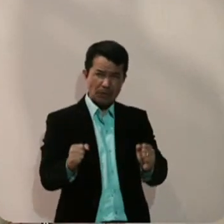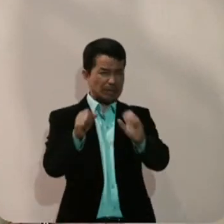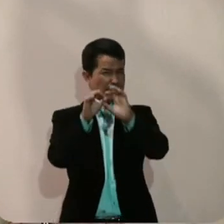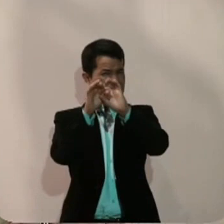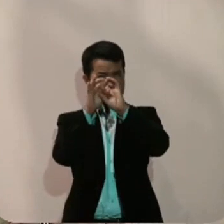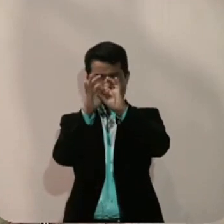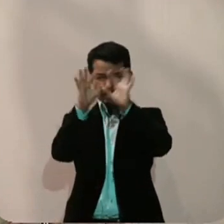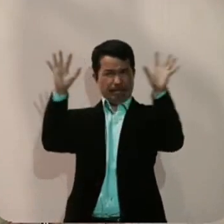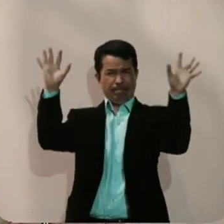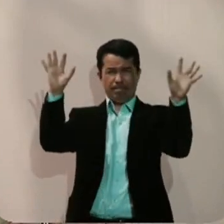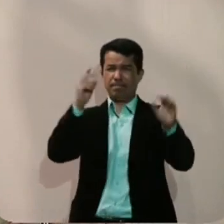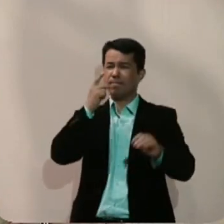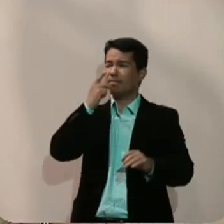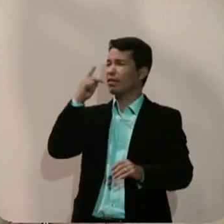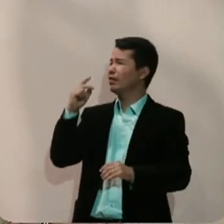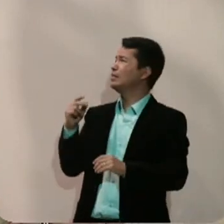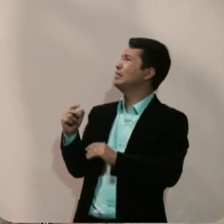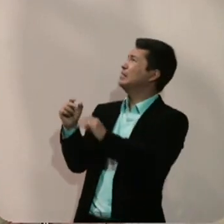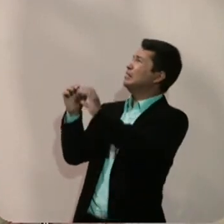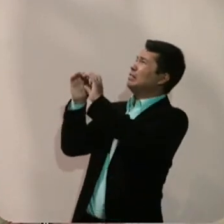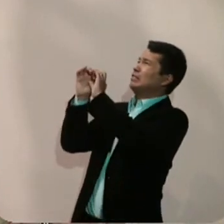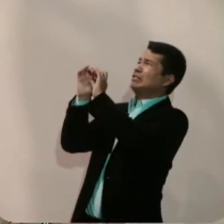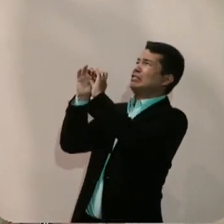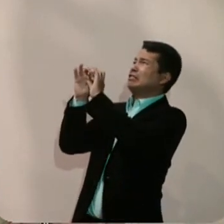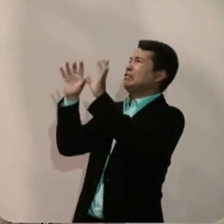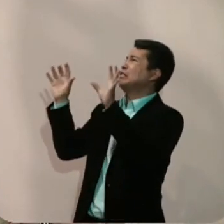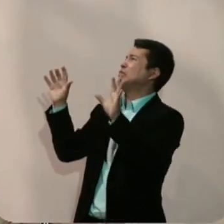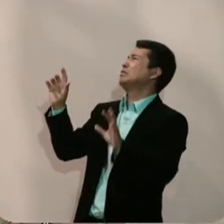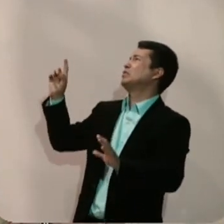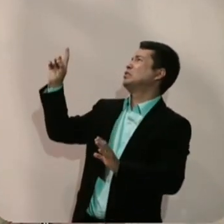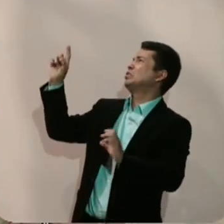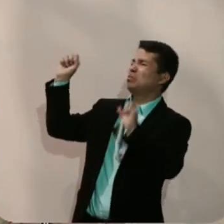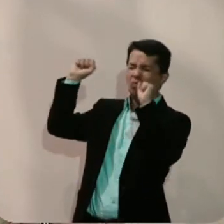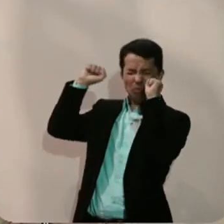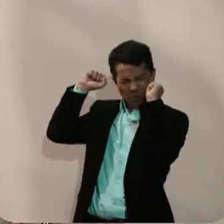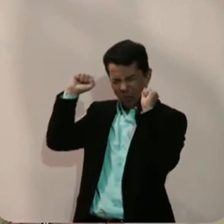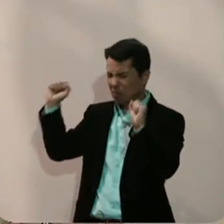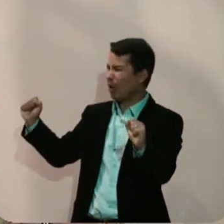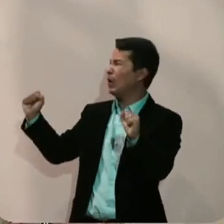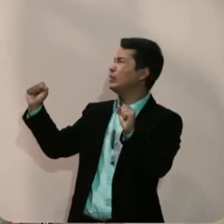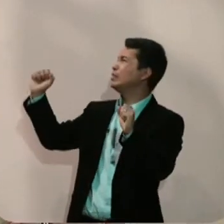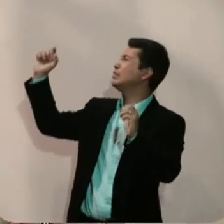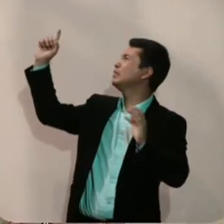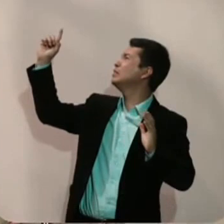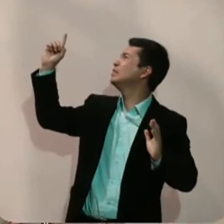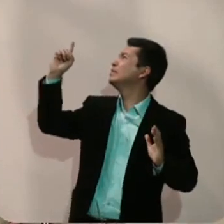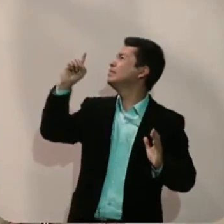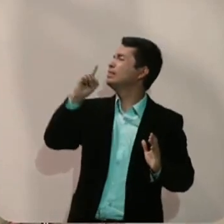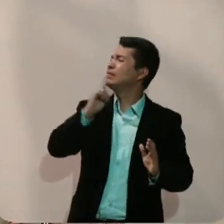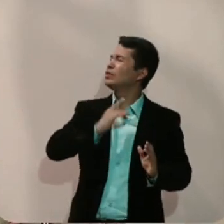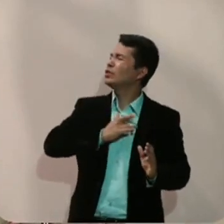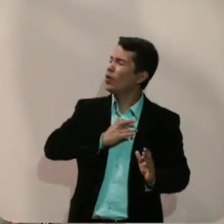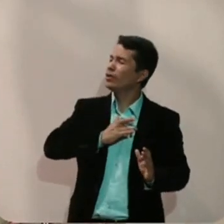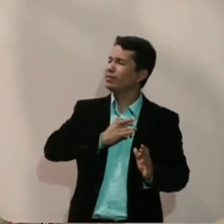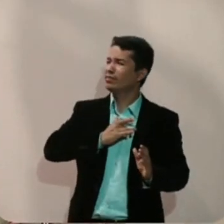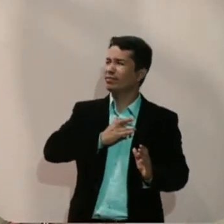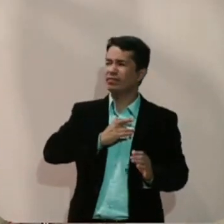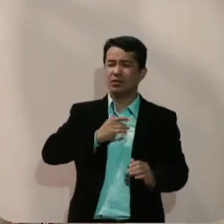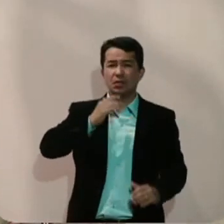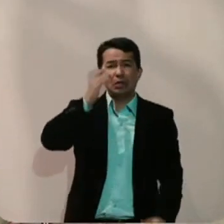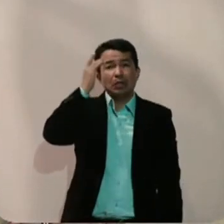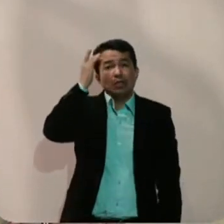vou lutar mais. Eu não sei o que está acontecendo ao seu redor. Às vezes Deus tira todas as